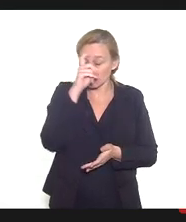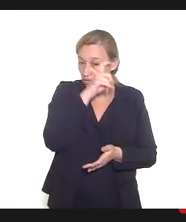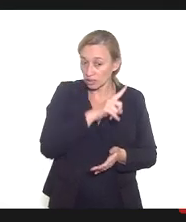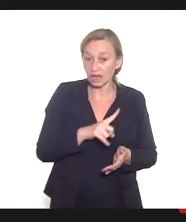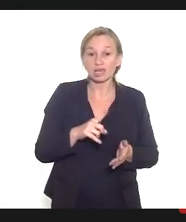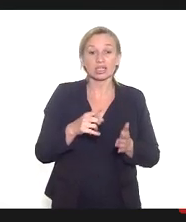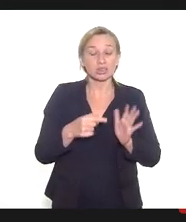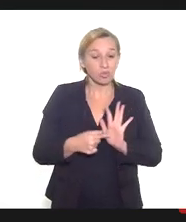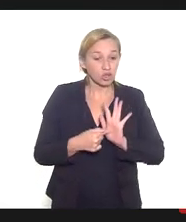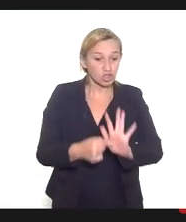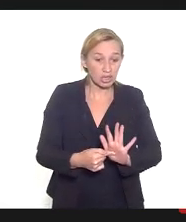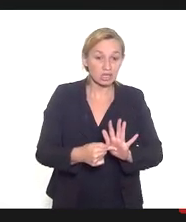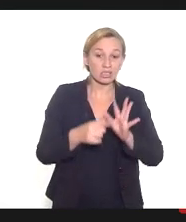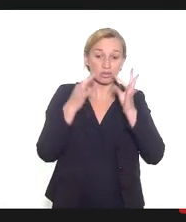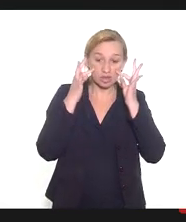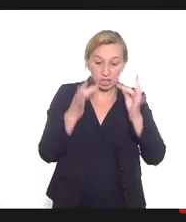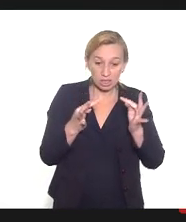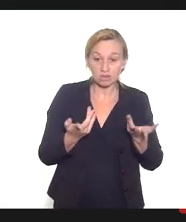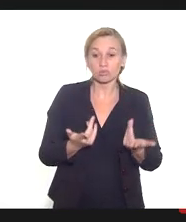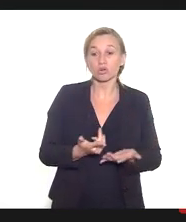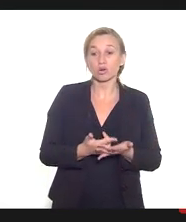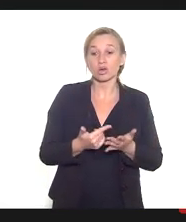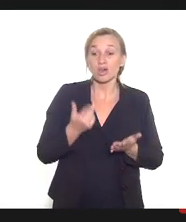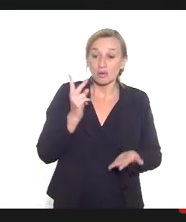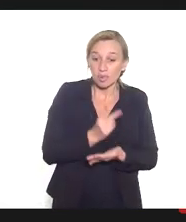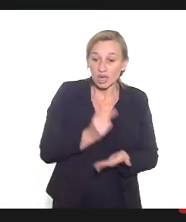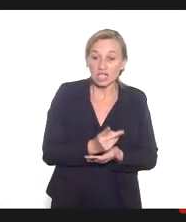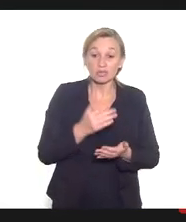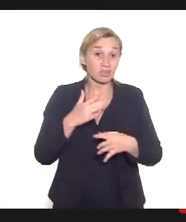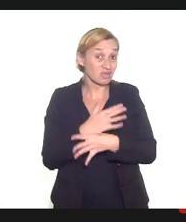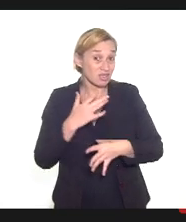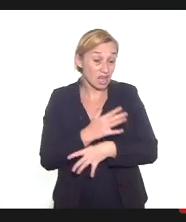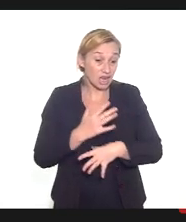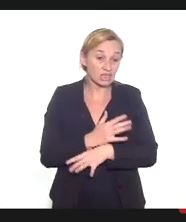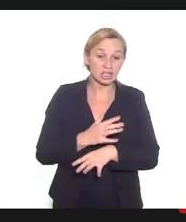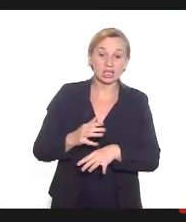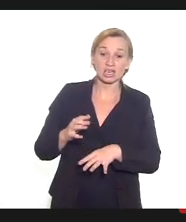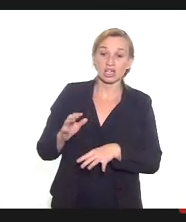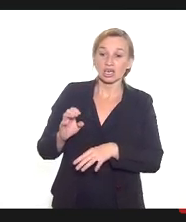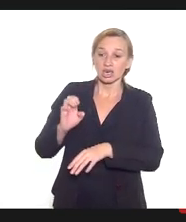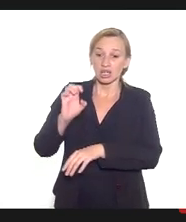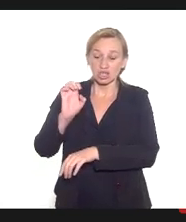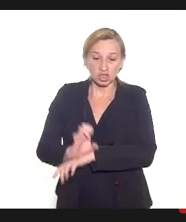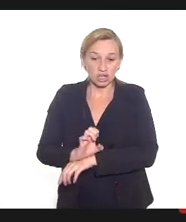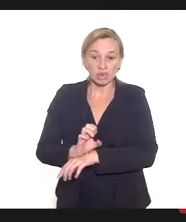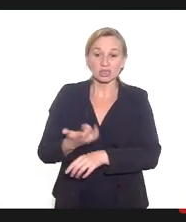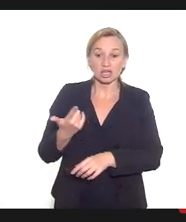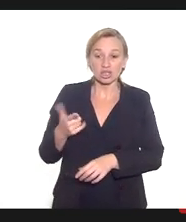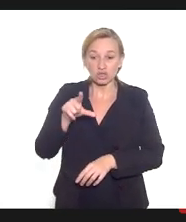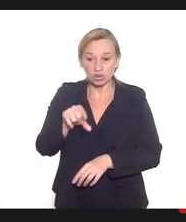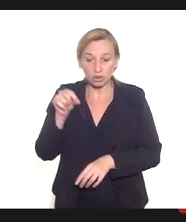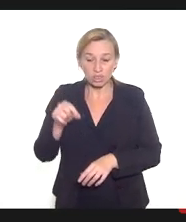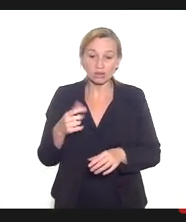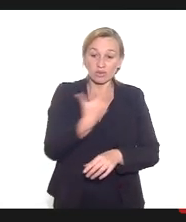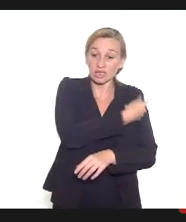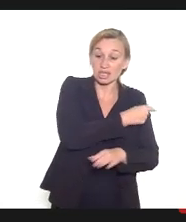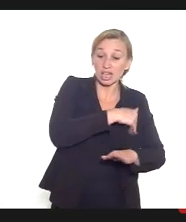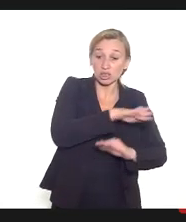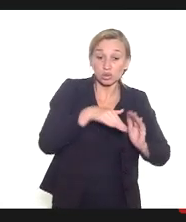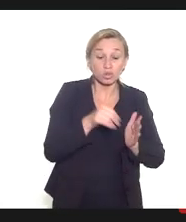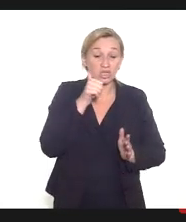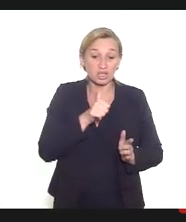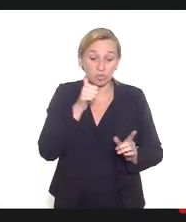atestados prescrição mesmo que cidades e estados tenham decidido vacinar todas as gestantes e puérperas